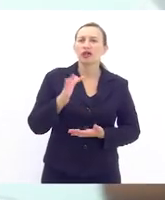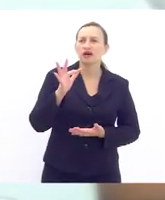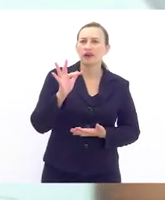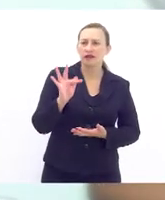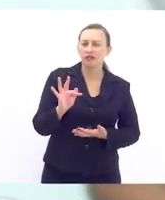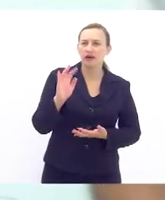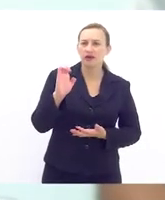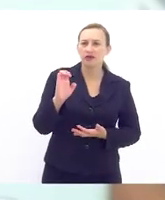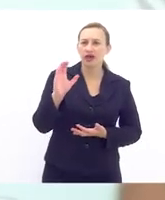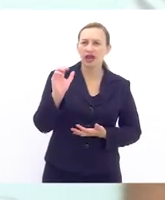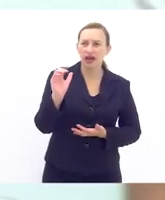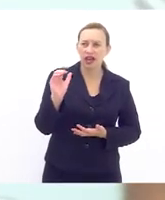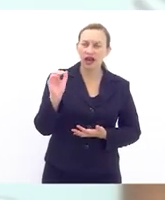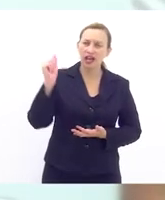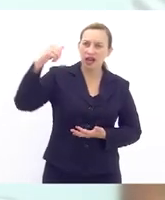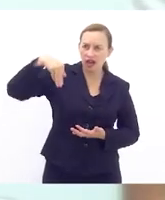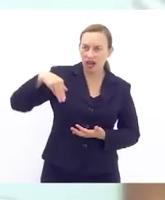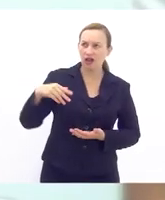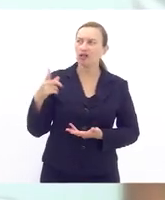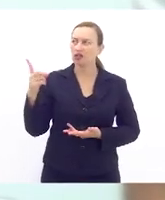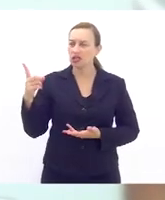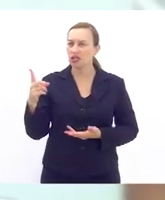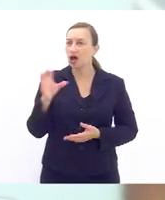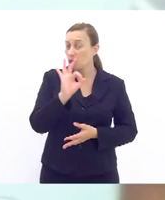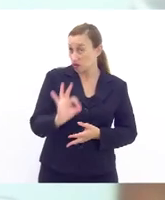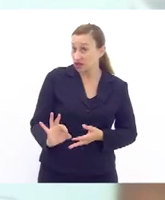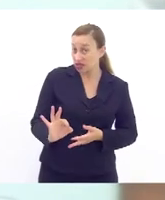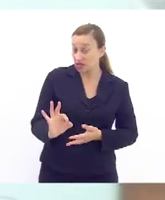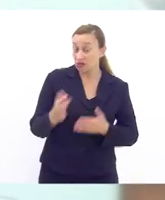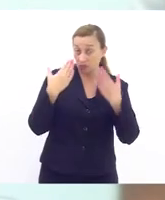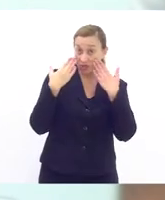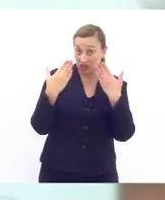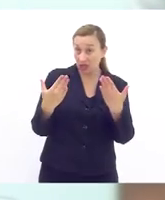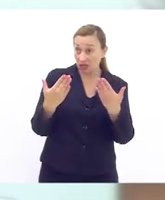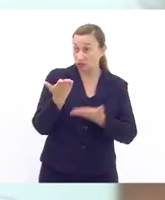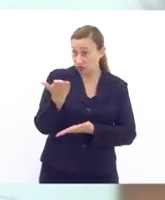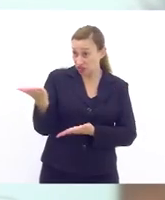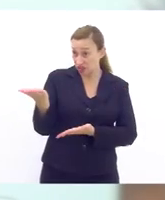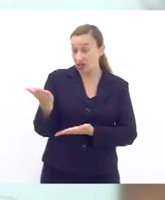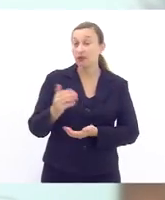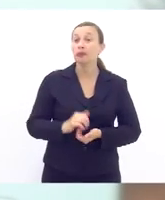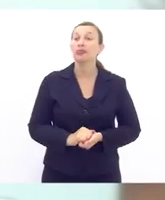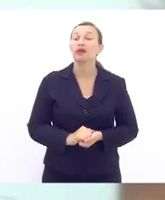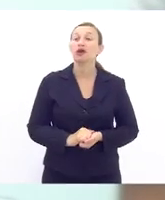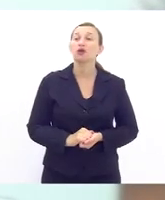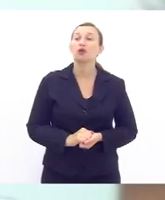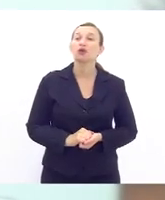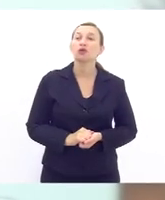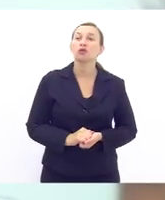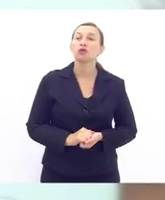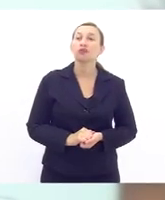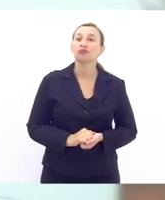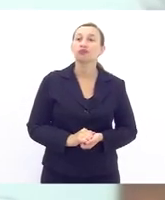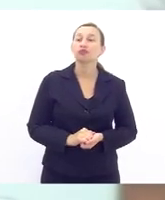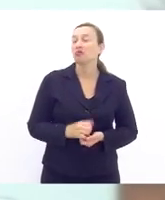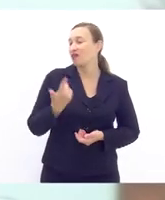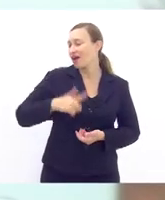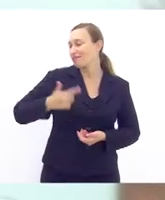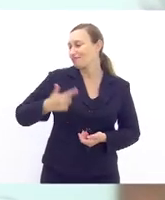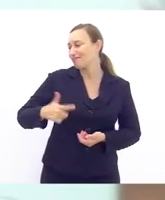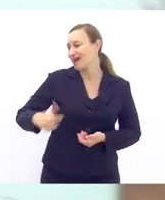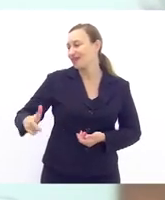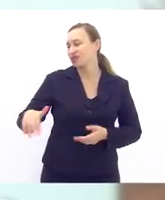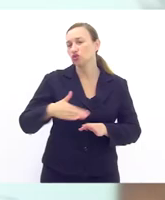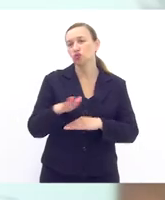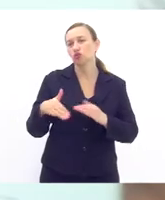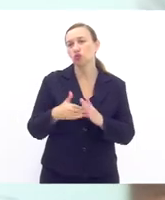naquele percentual que foi apresentado por você Oxalá isso se repete em todas